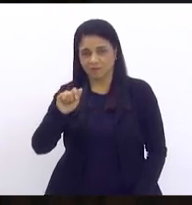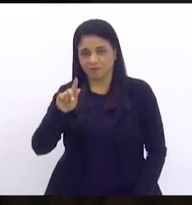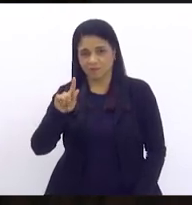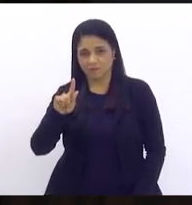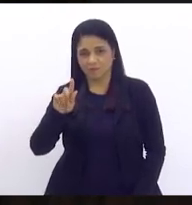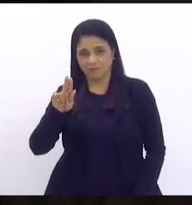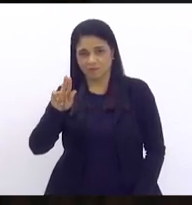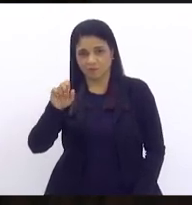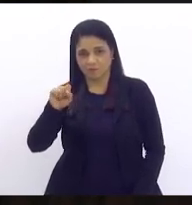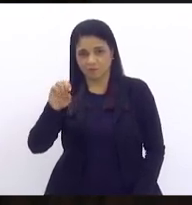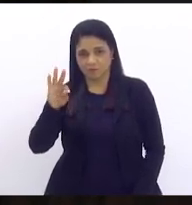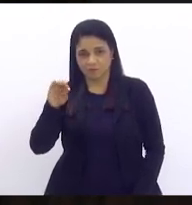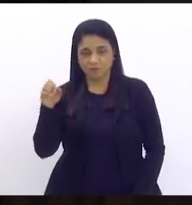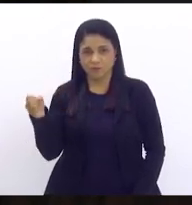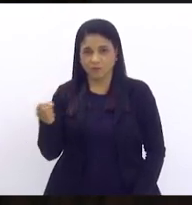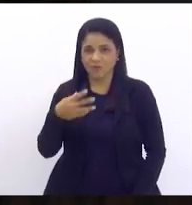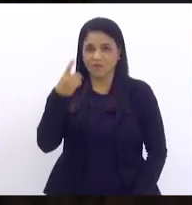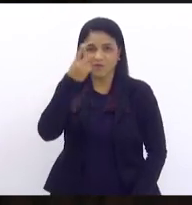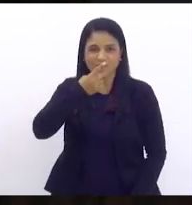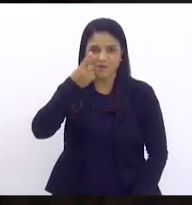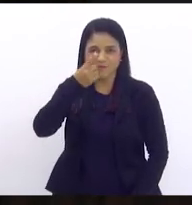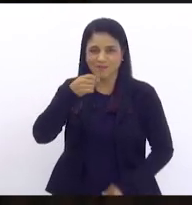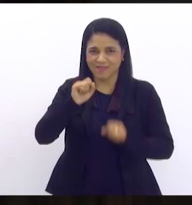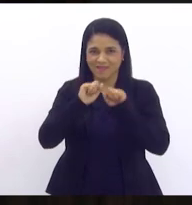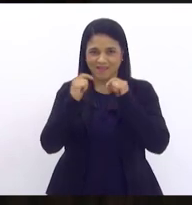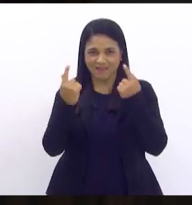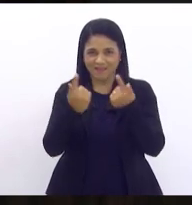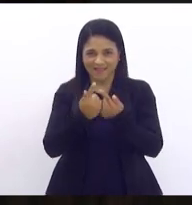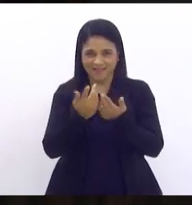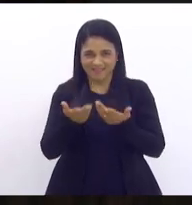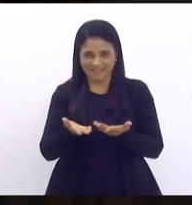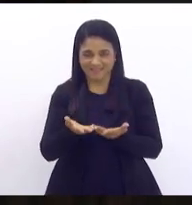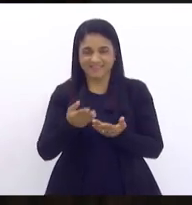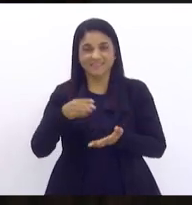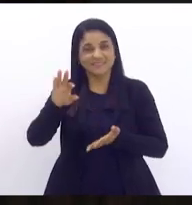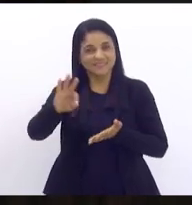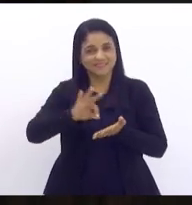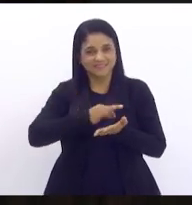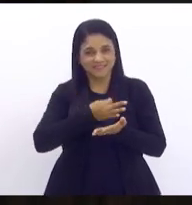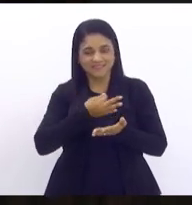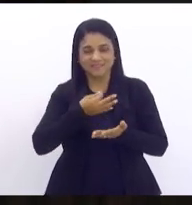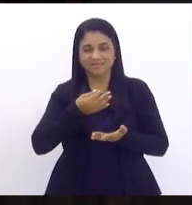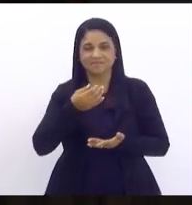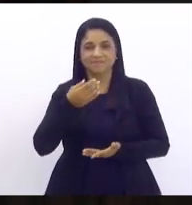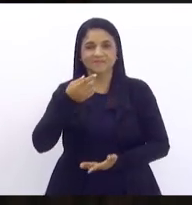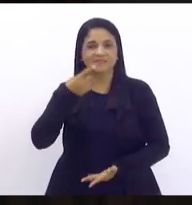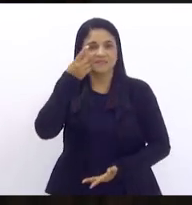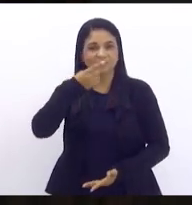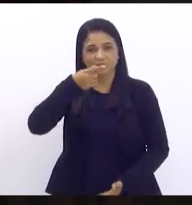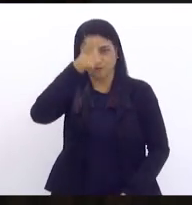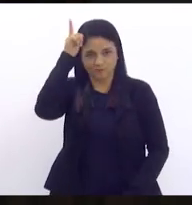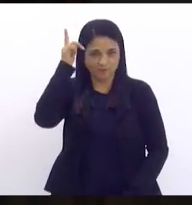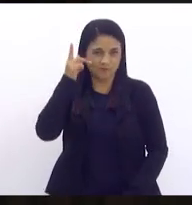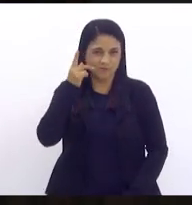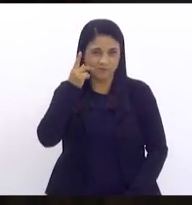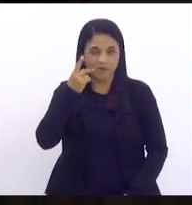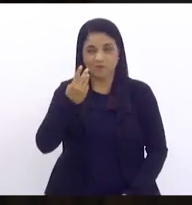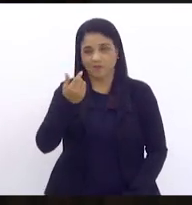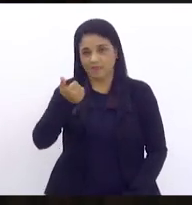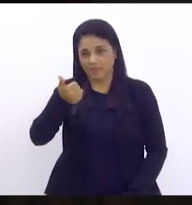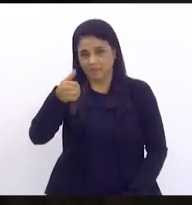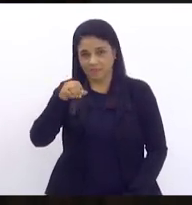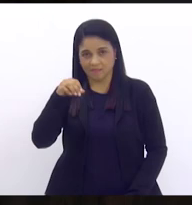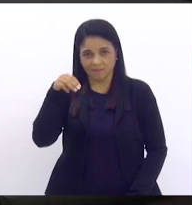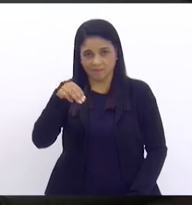aí, o novo deputado aqui da Alerj. E o próximo orador inscrito é o nobre deputado Luiz Paulo, que dispõe de 10